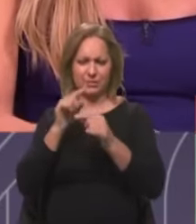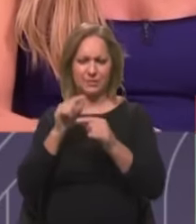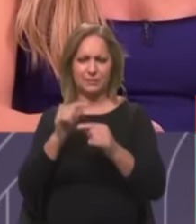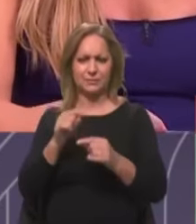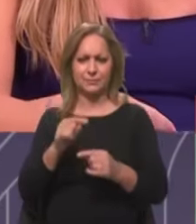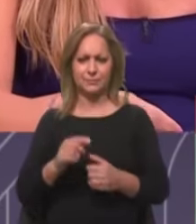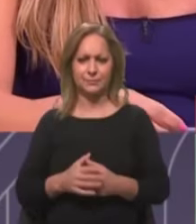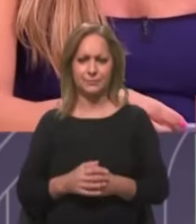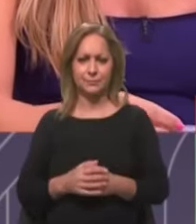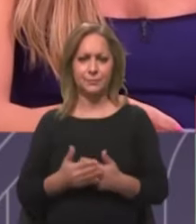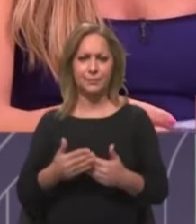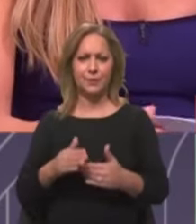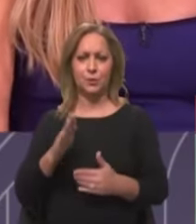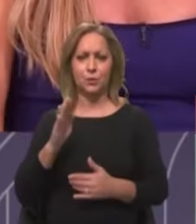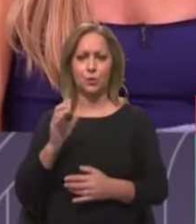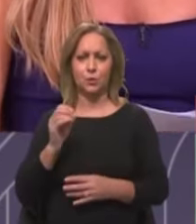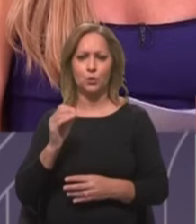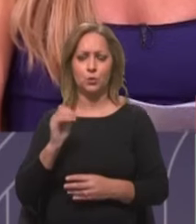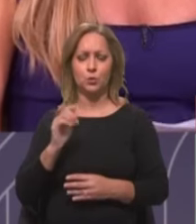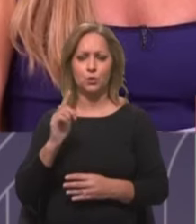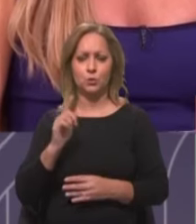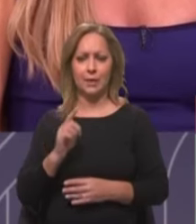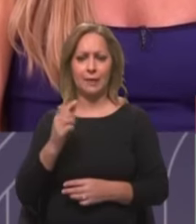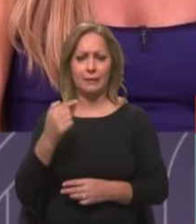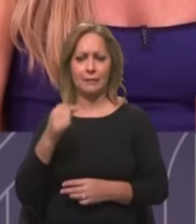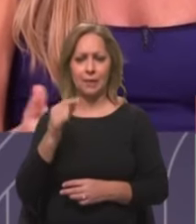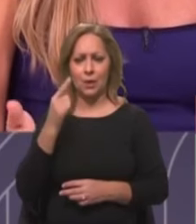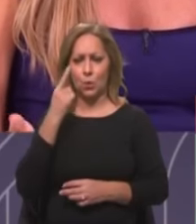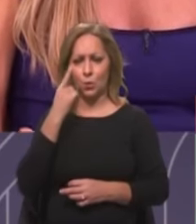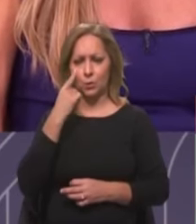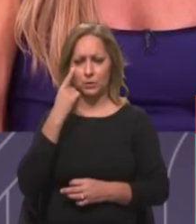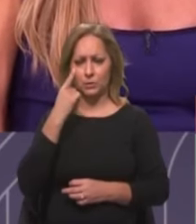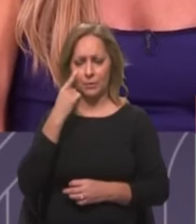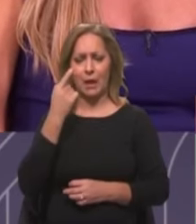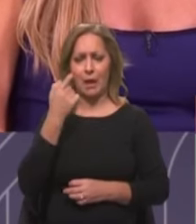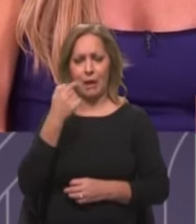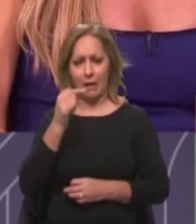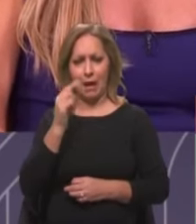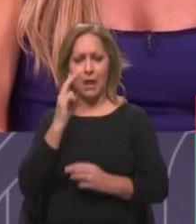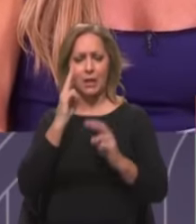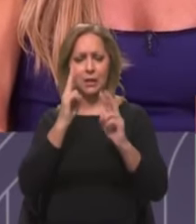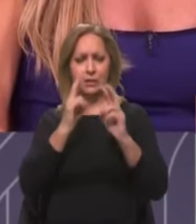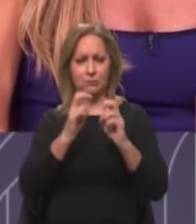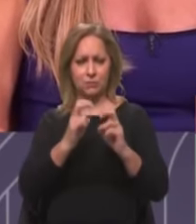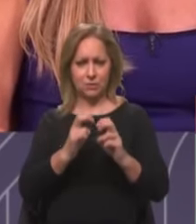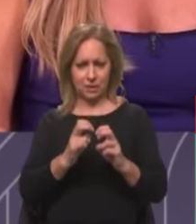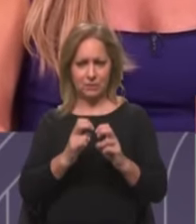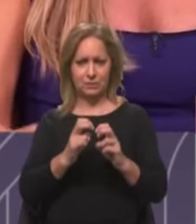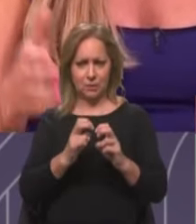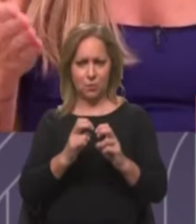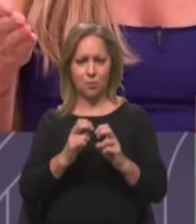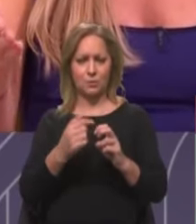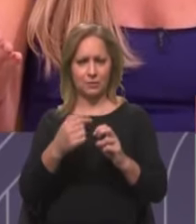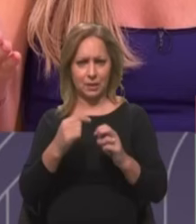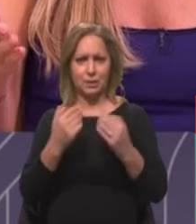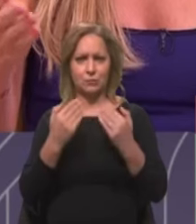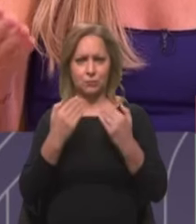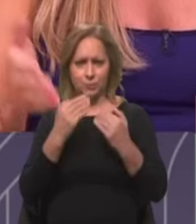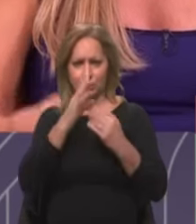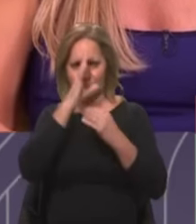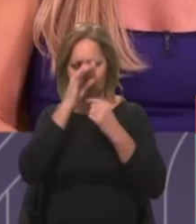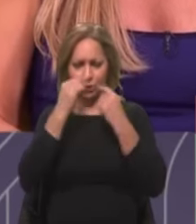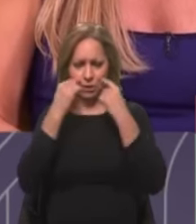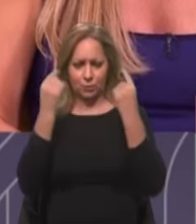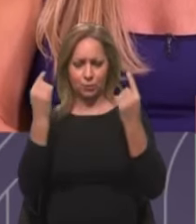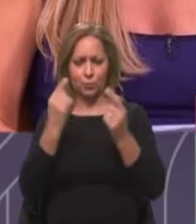José, mas o José tem conhecimento de que há alguma investigação a decorrer por parte do Ministério Público? Porque as notícias não, é isso